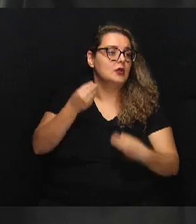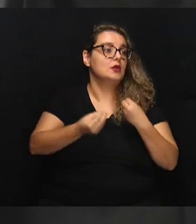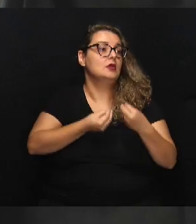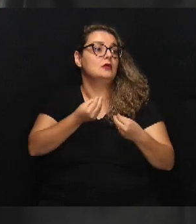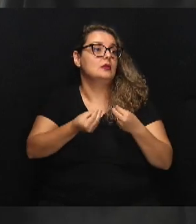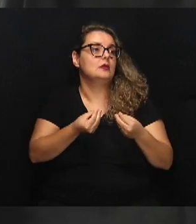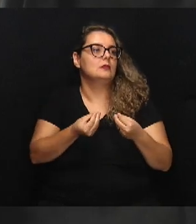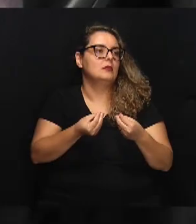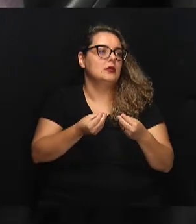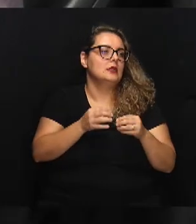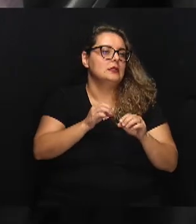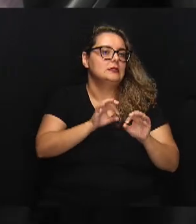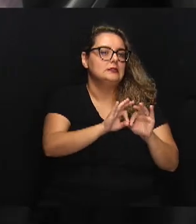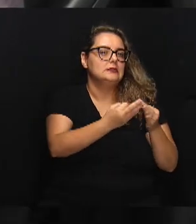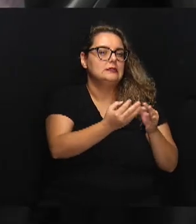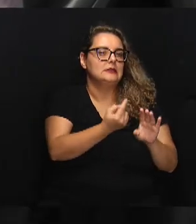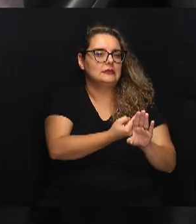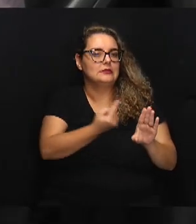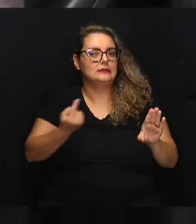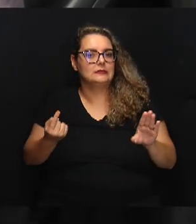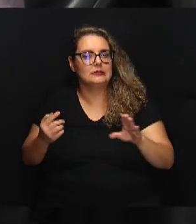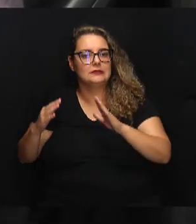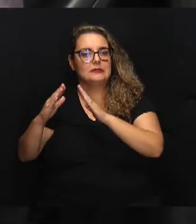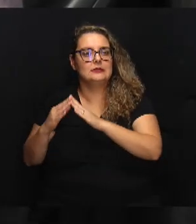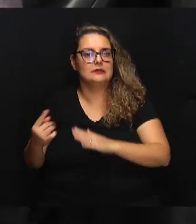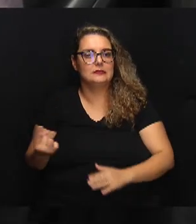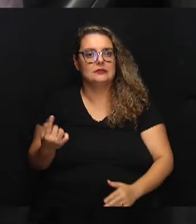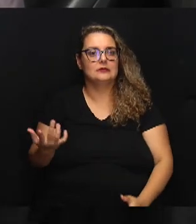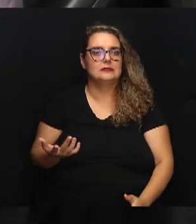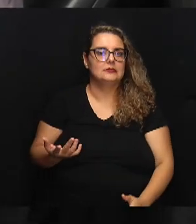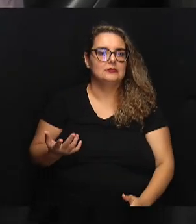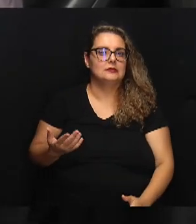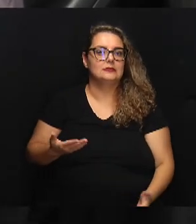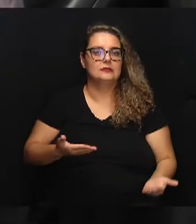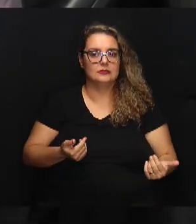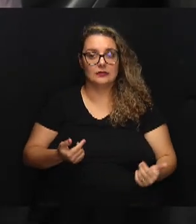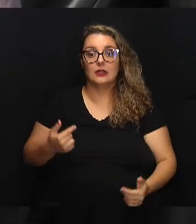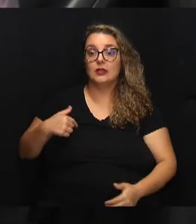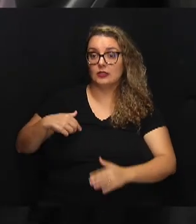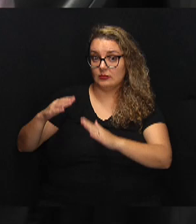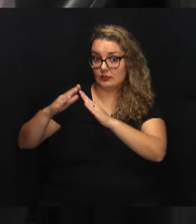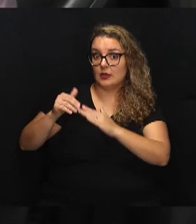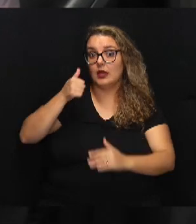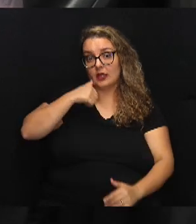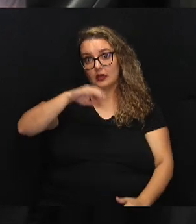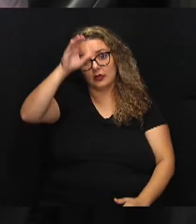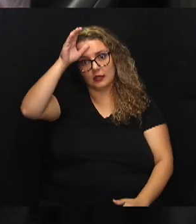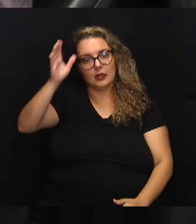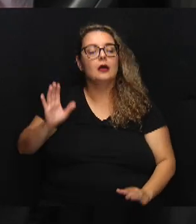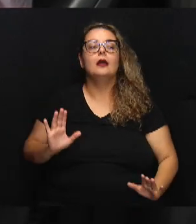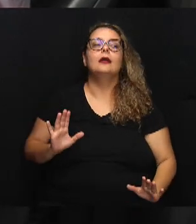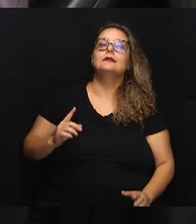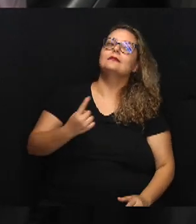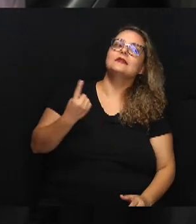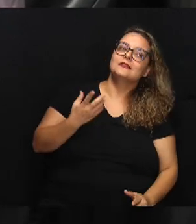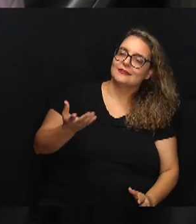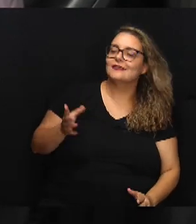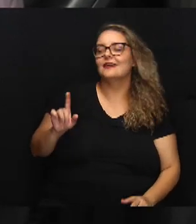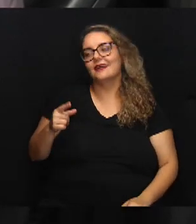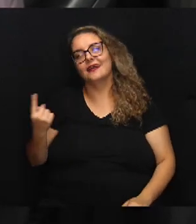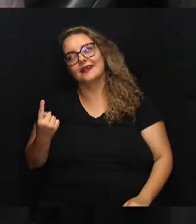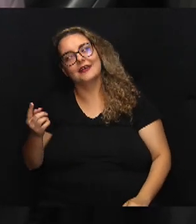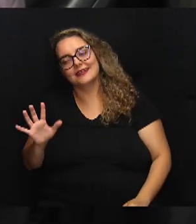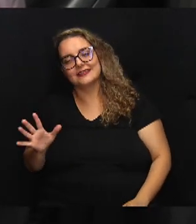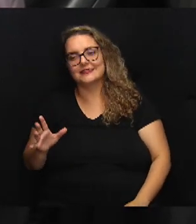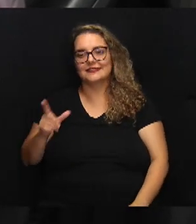de separar da família e morar sozinho, muito jovem? Eu fui morar na casa da minha tia. Ah, tá. Não foi tão sozinho não assim. Não foi tão sozinho assim.